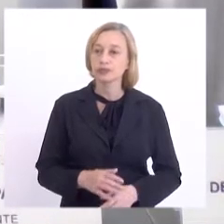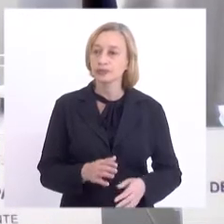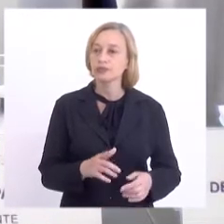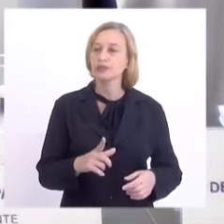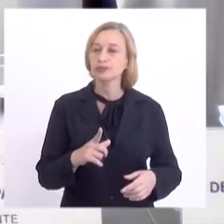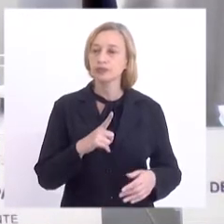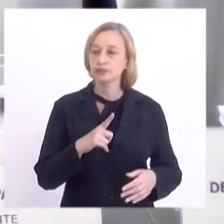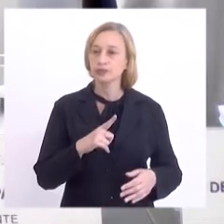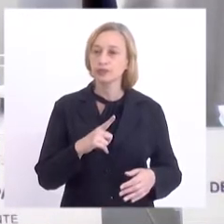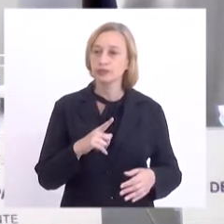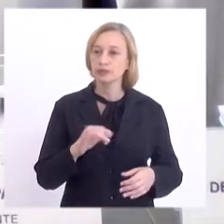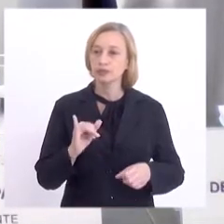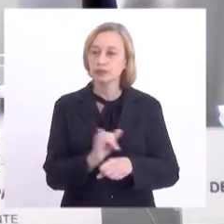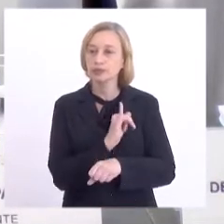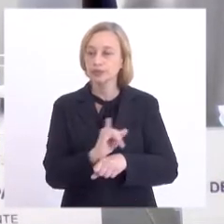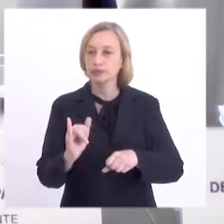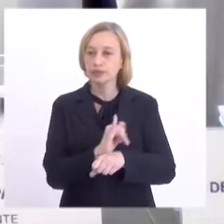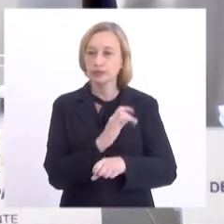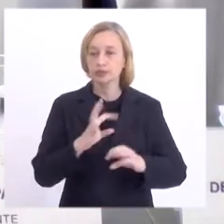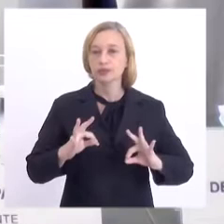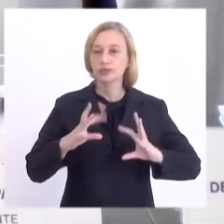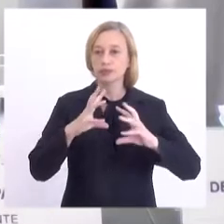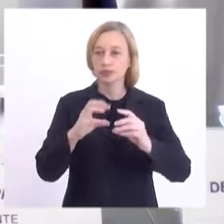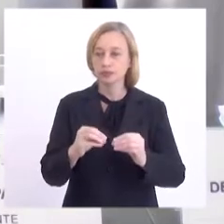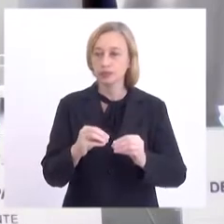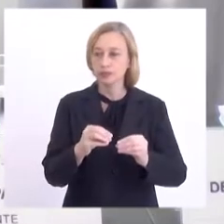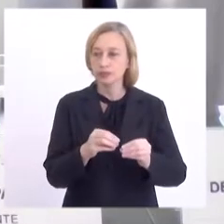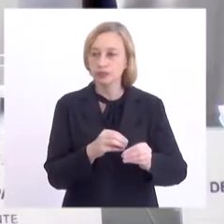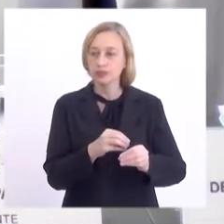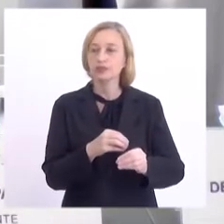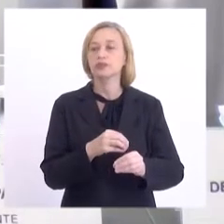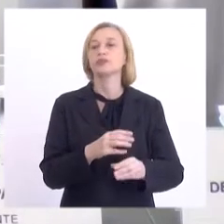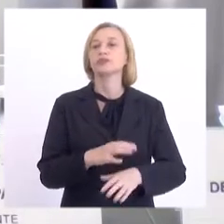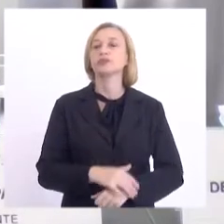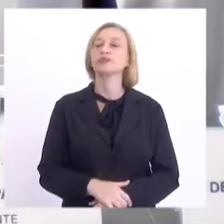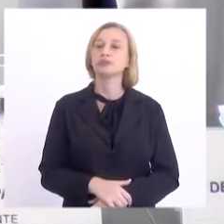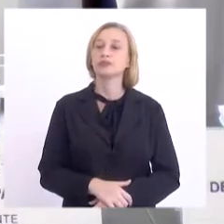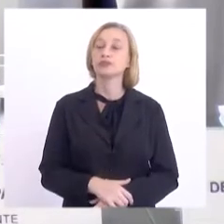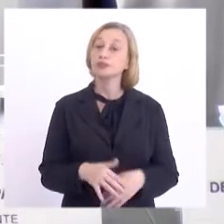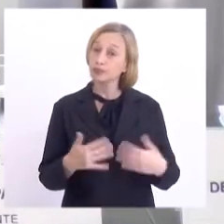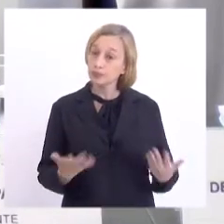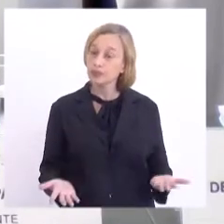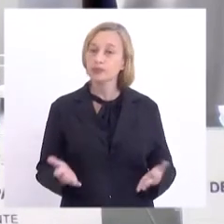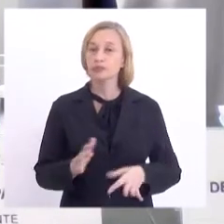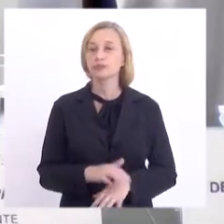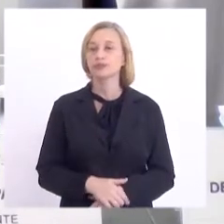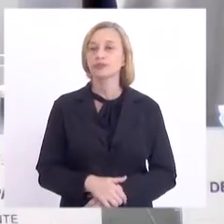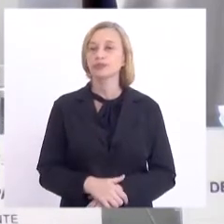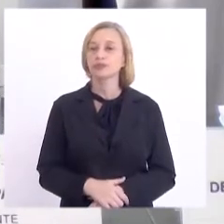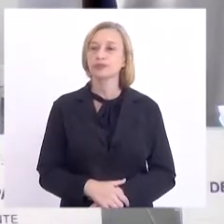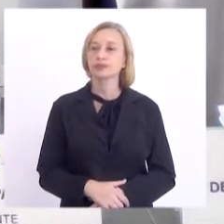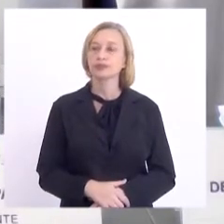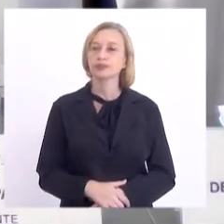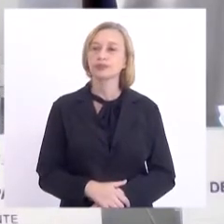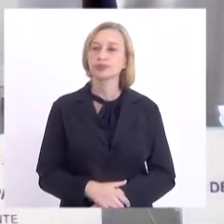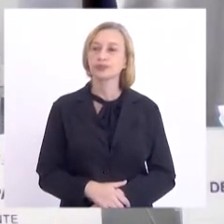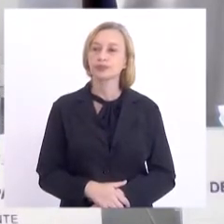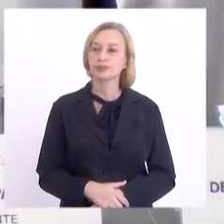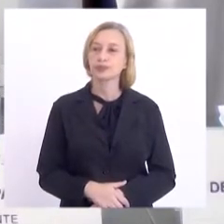concepção desde o que que é o pacto as suas fases ele certo então na exposição